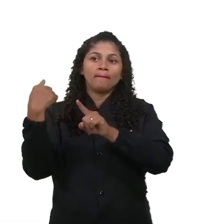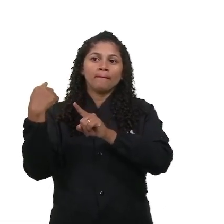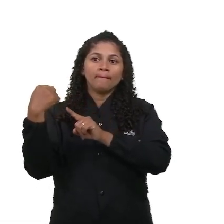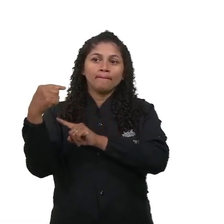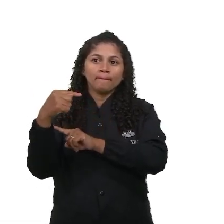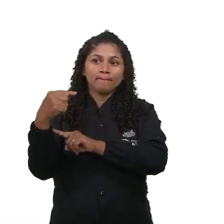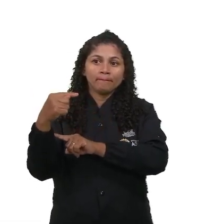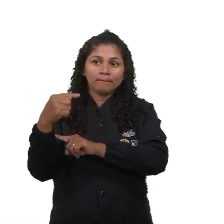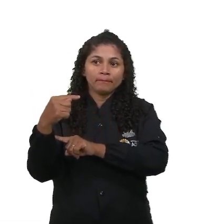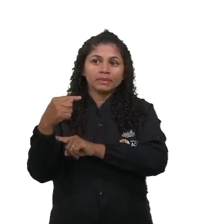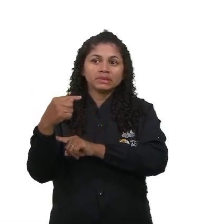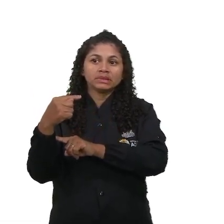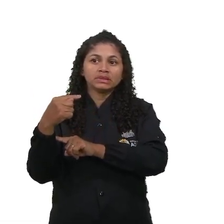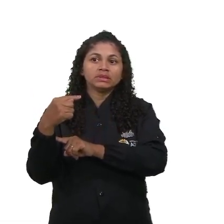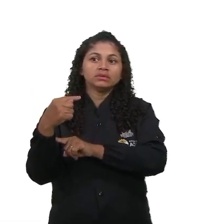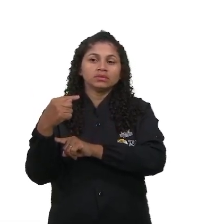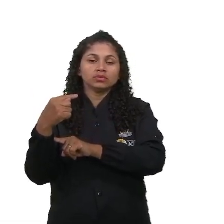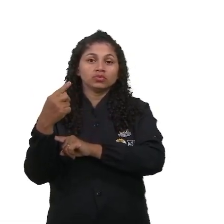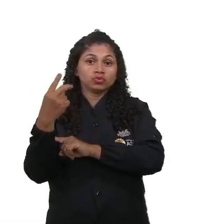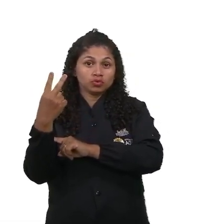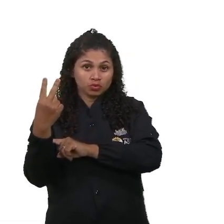assim. Subtrai a